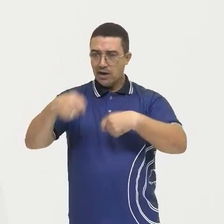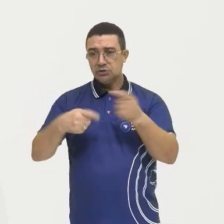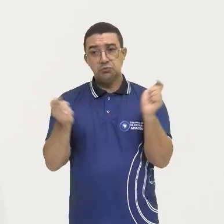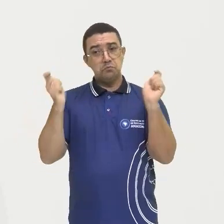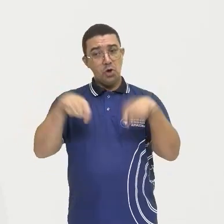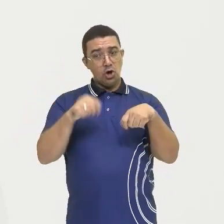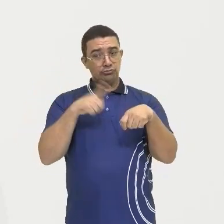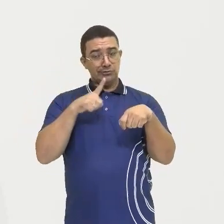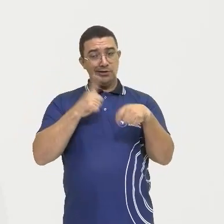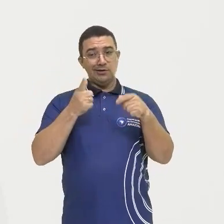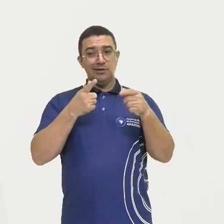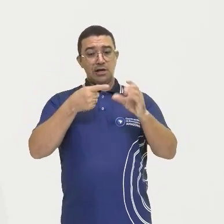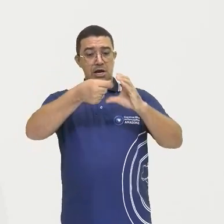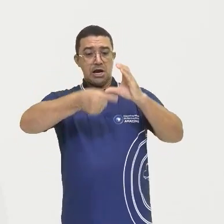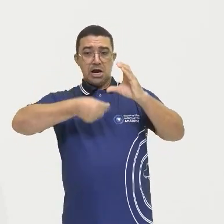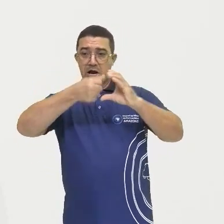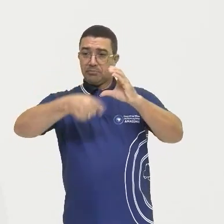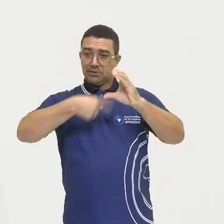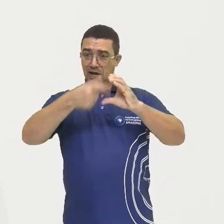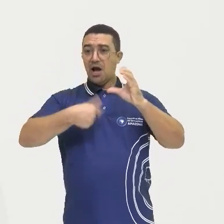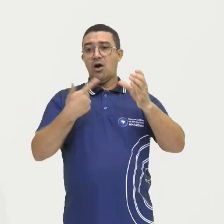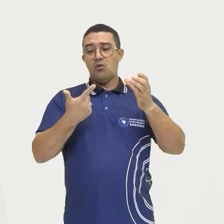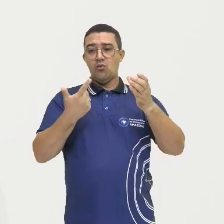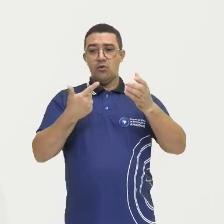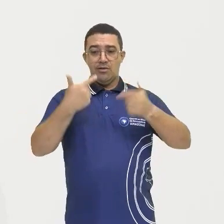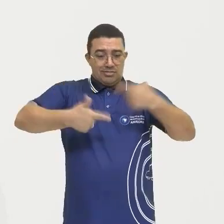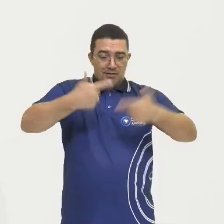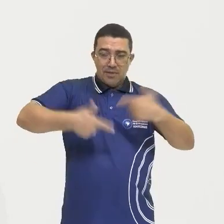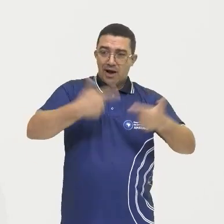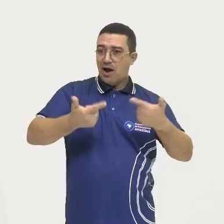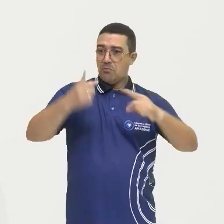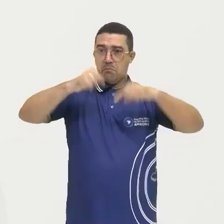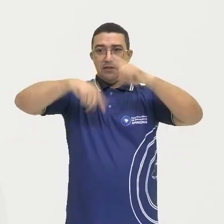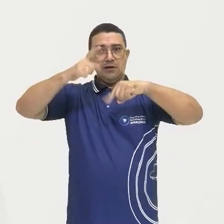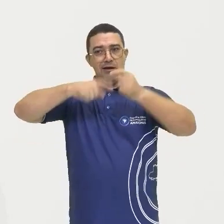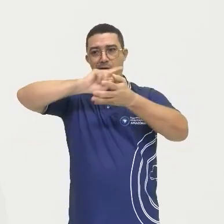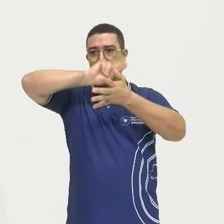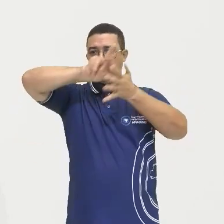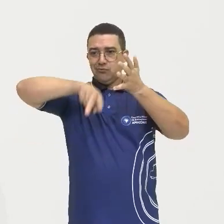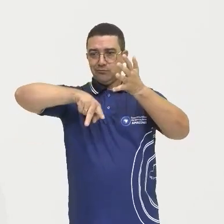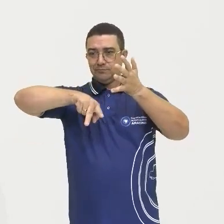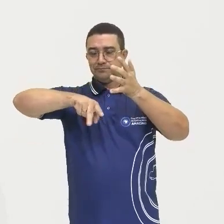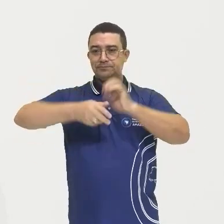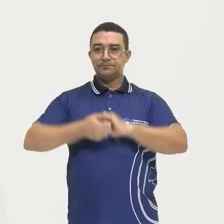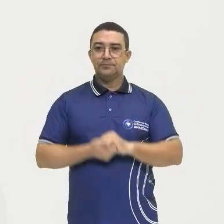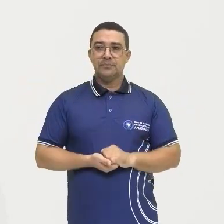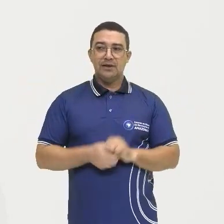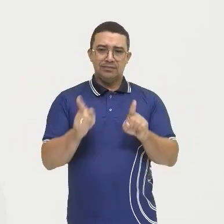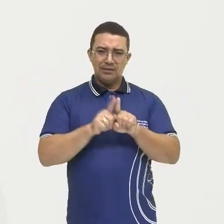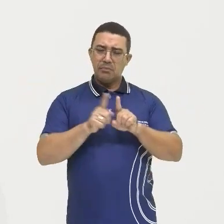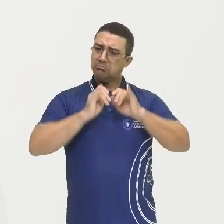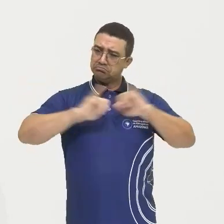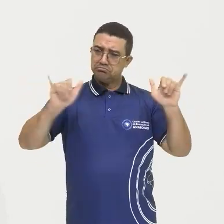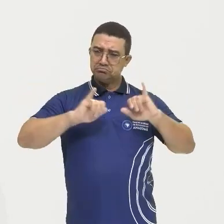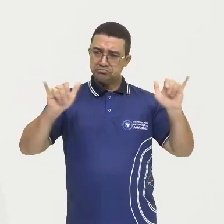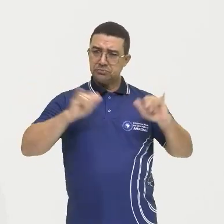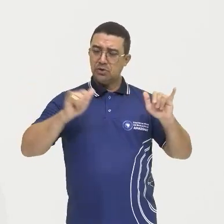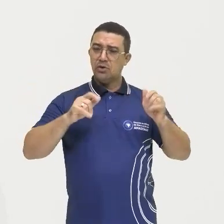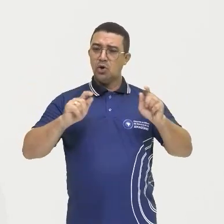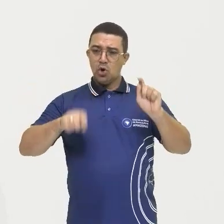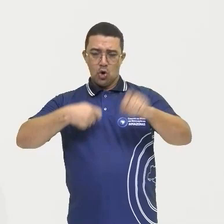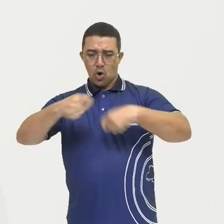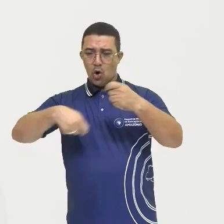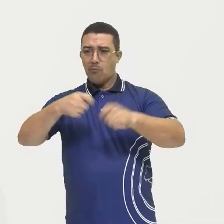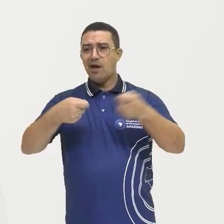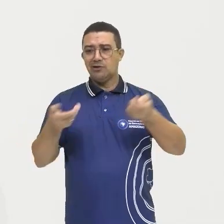de uma forma geral. Disse para vocês também o seguinte, olha, o comércio internacional não é algo recente, apesar dele ter se